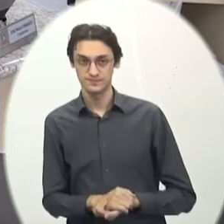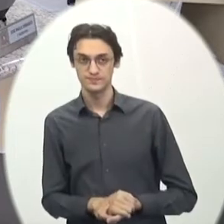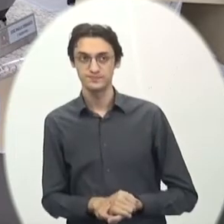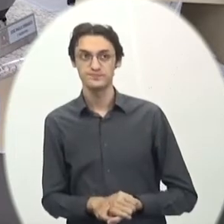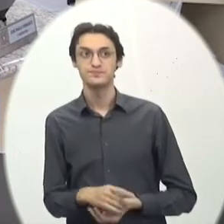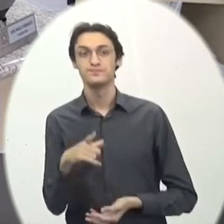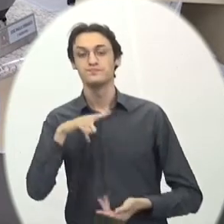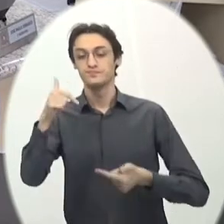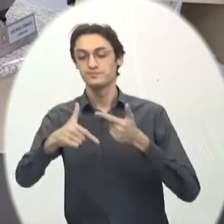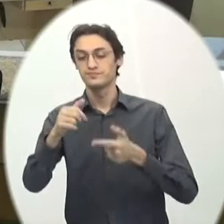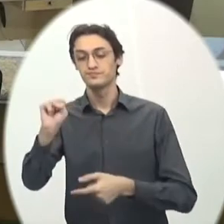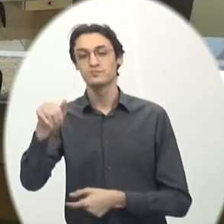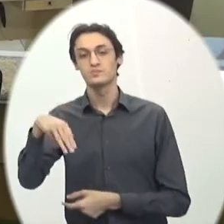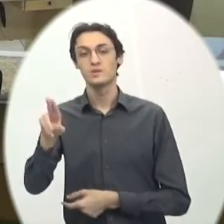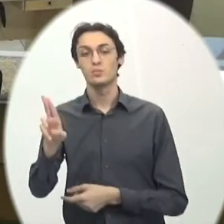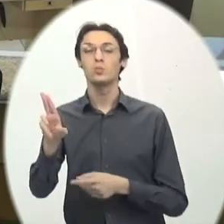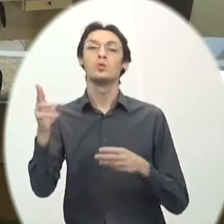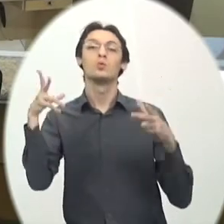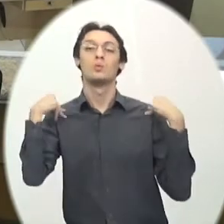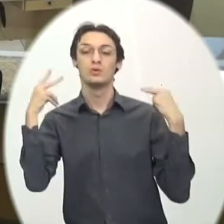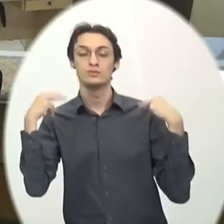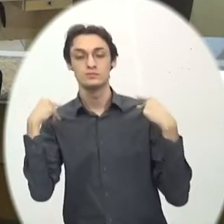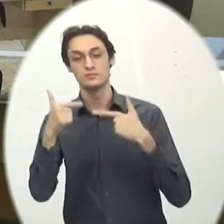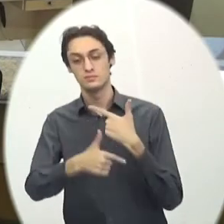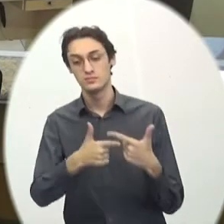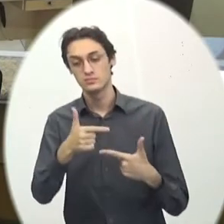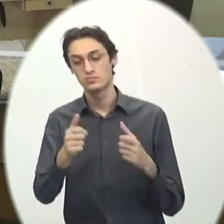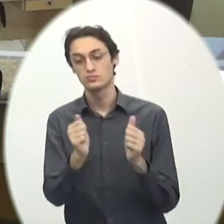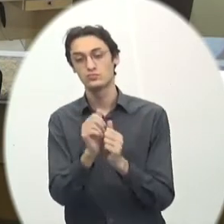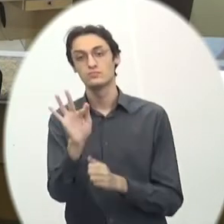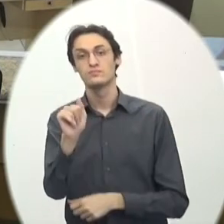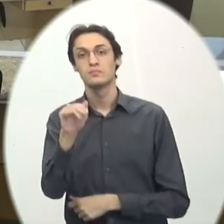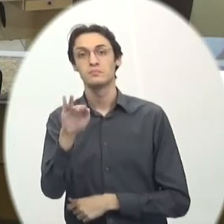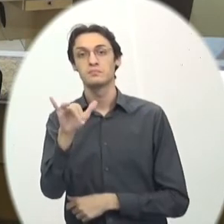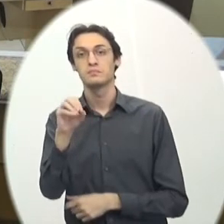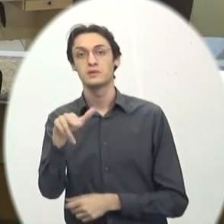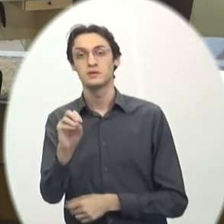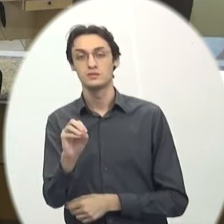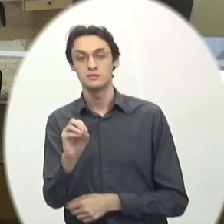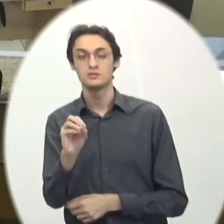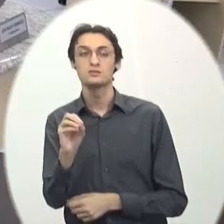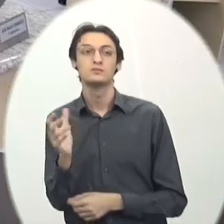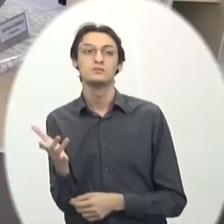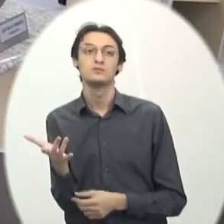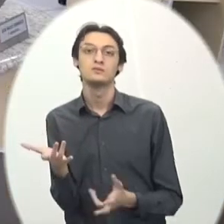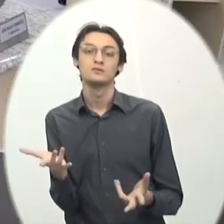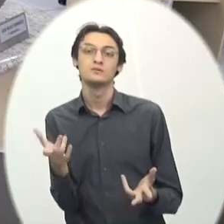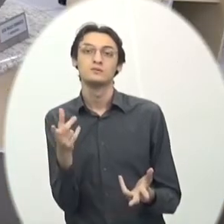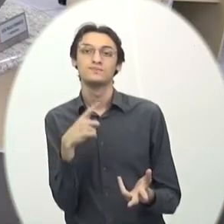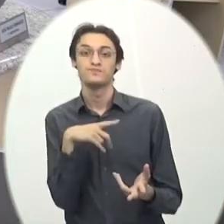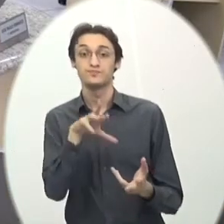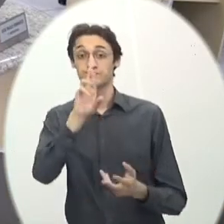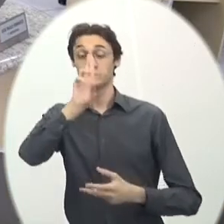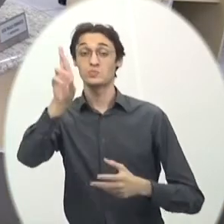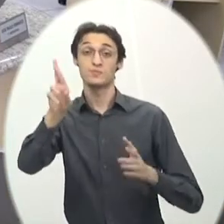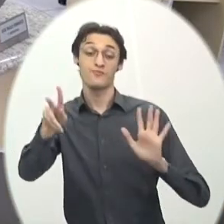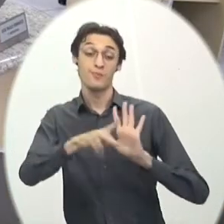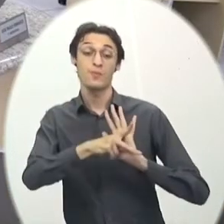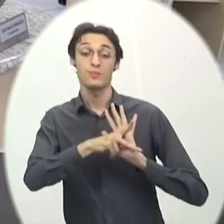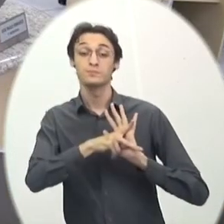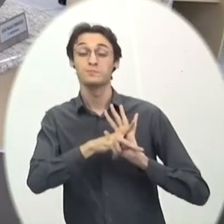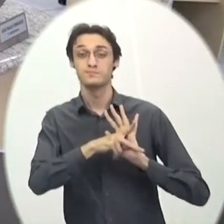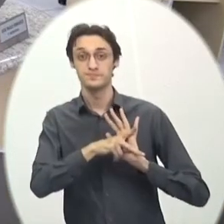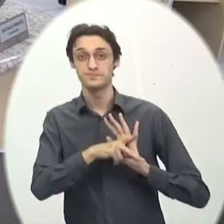trabalhou no SAMU como motorista também, o Fabiano, e ser o responsável justamente